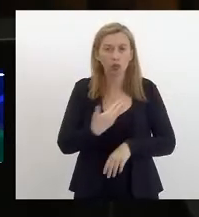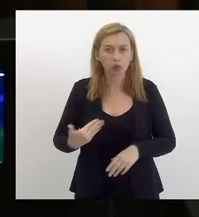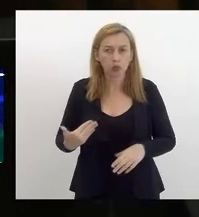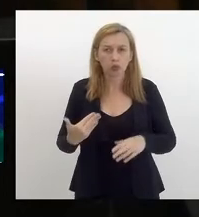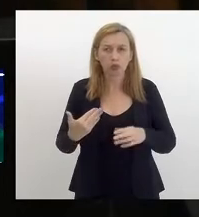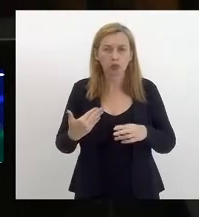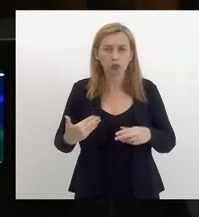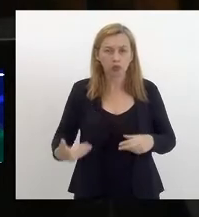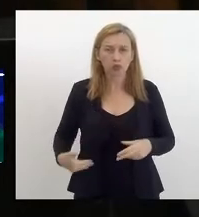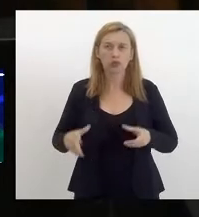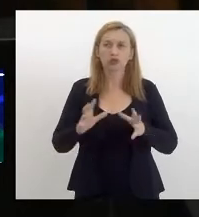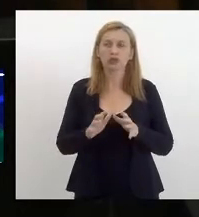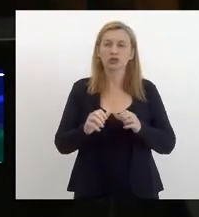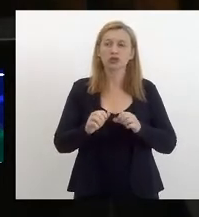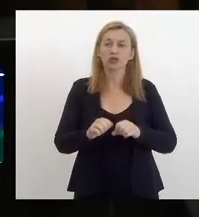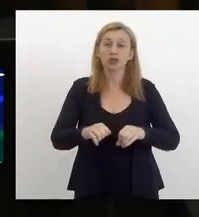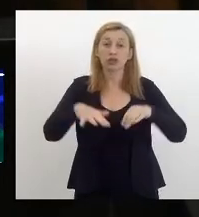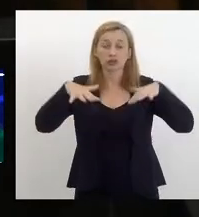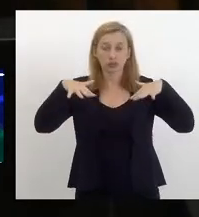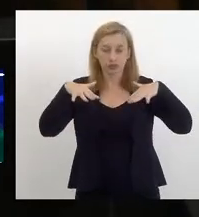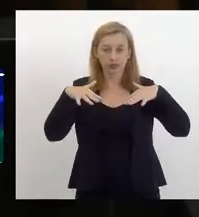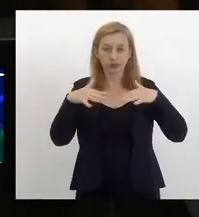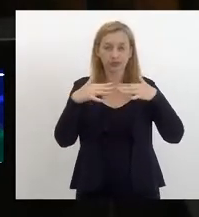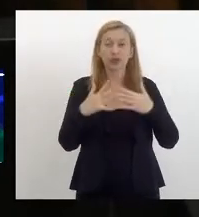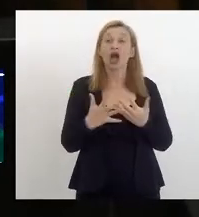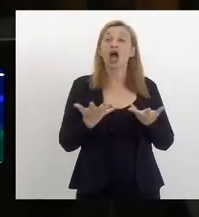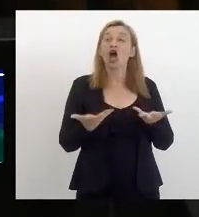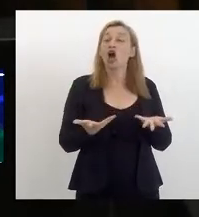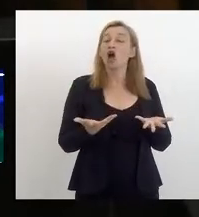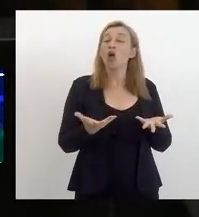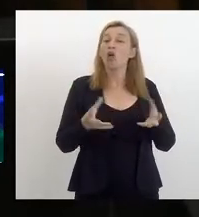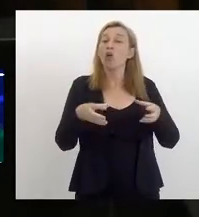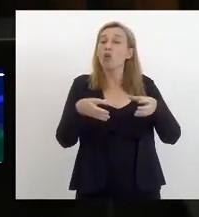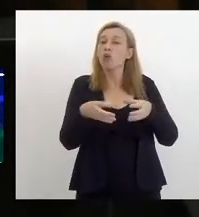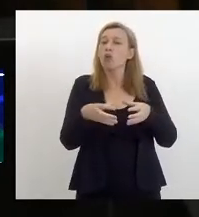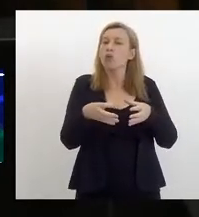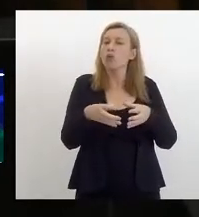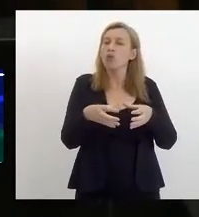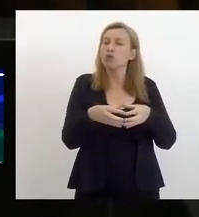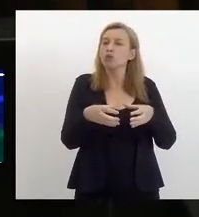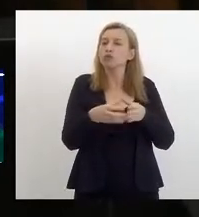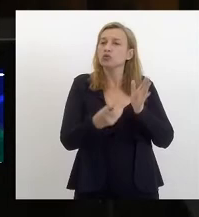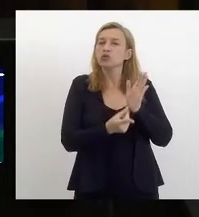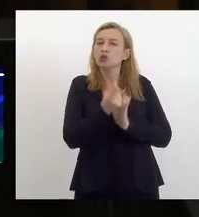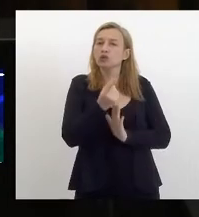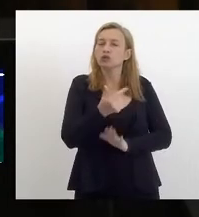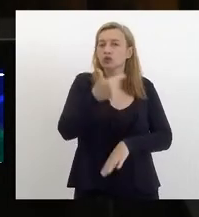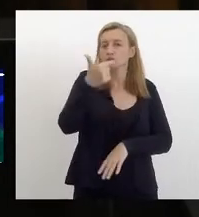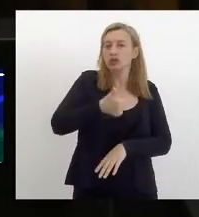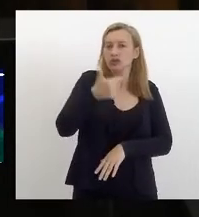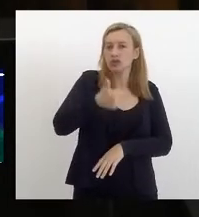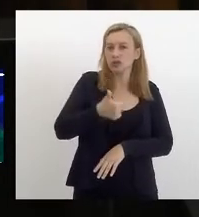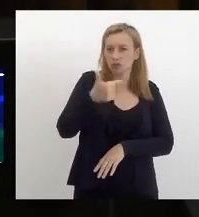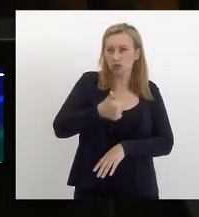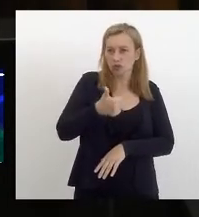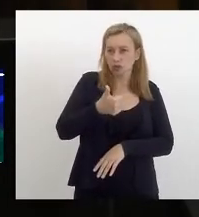da comissão de orçamento sobre o segundo quadrimestre de